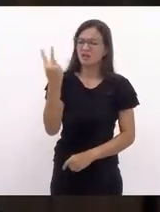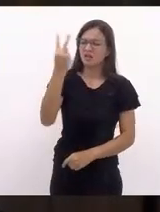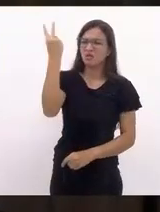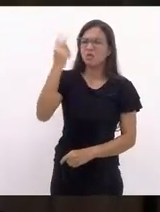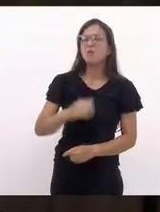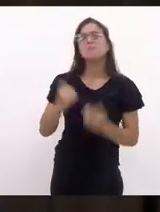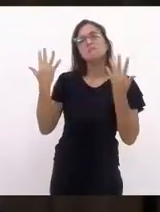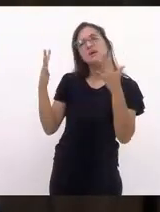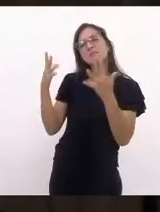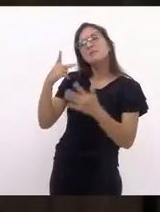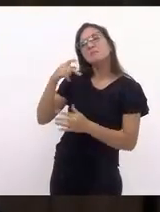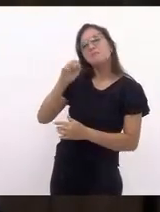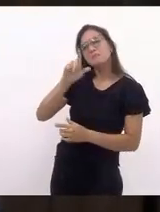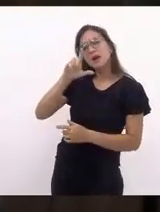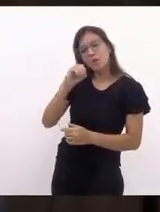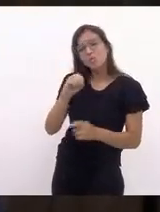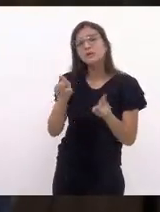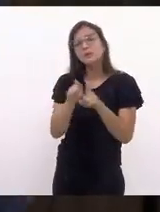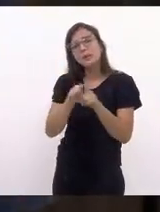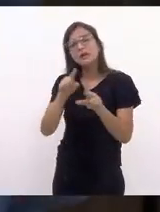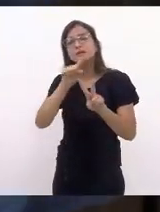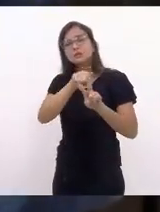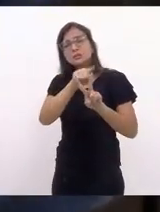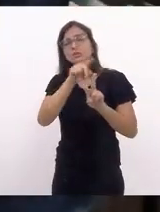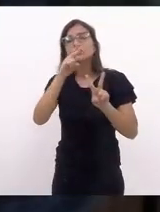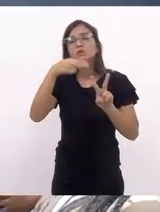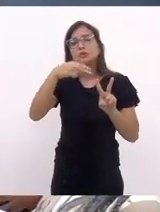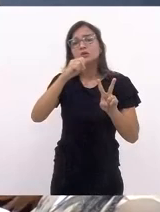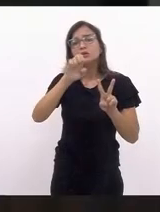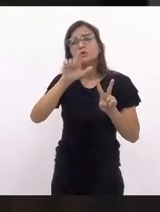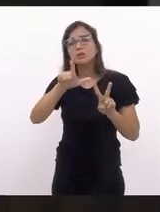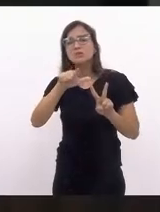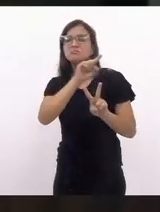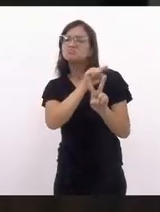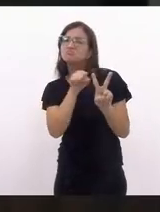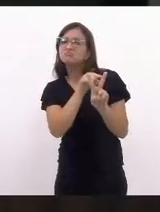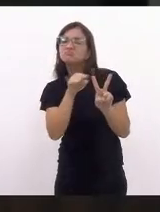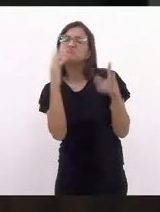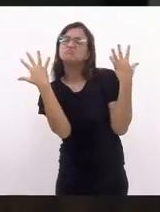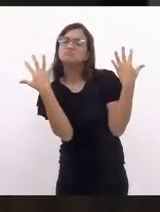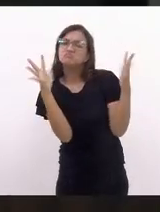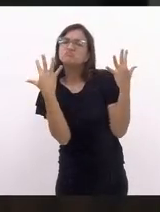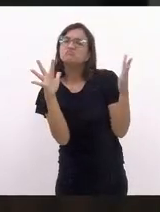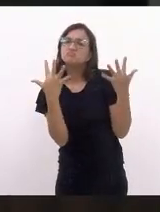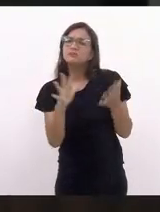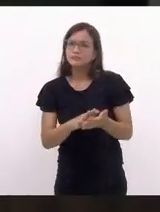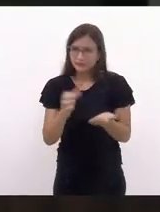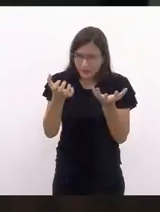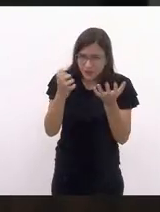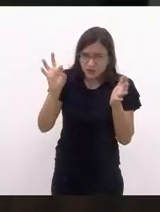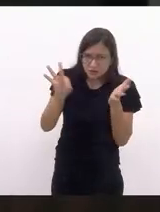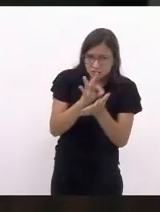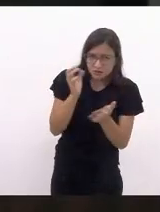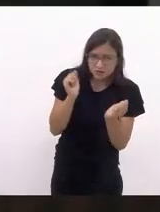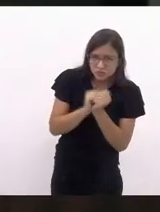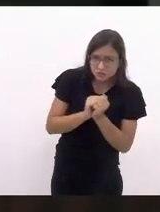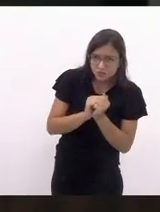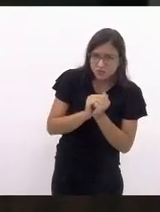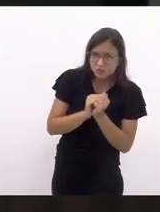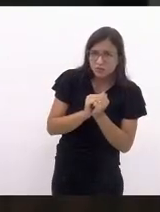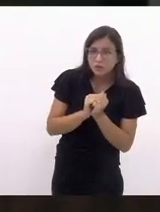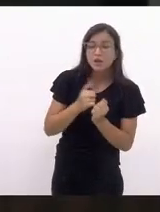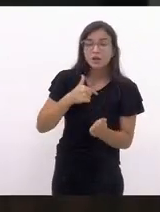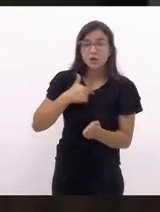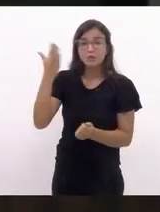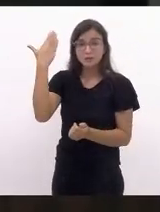Professor Fábio Bahia e parabéns Deputado Manoel de Carvalho vossa excelência quer com autoria eu